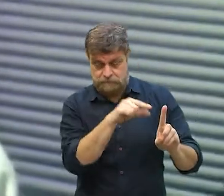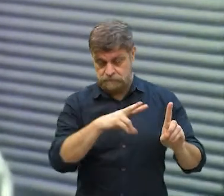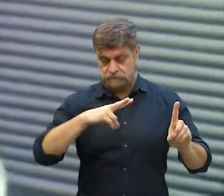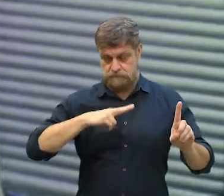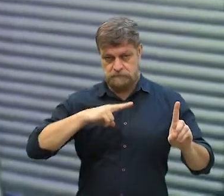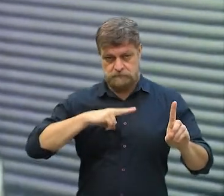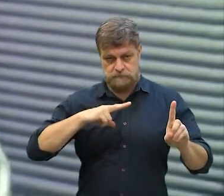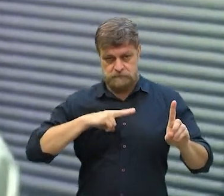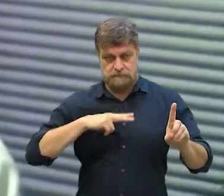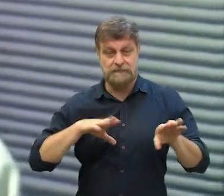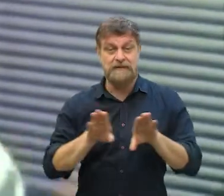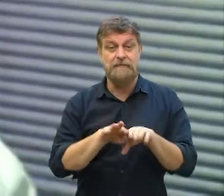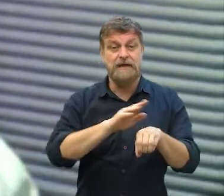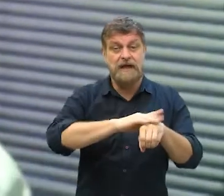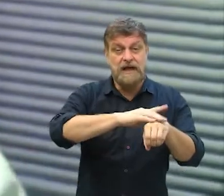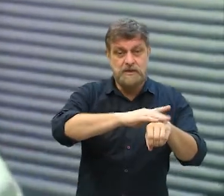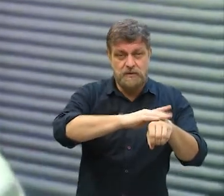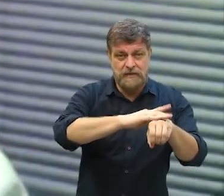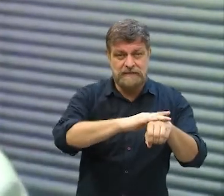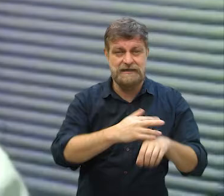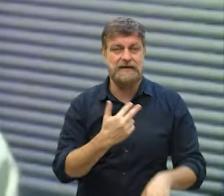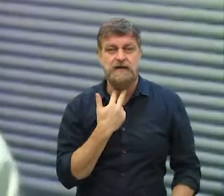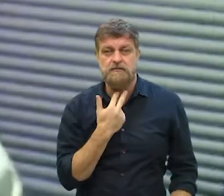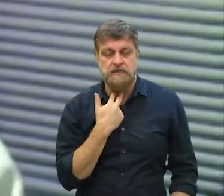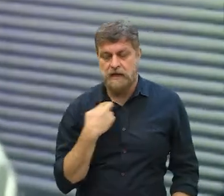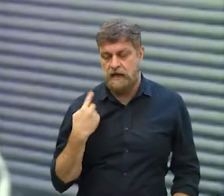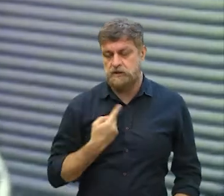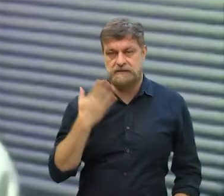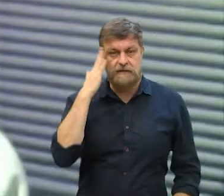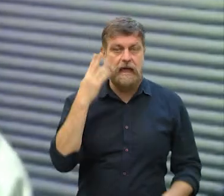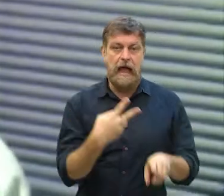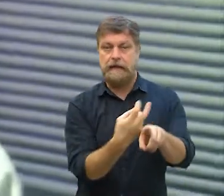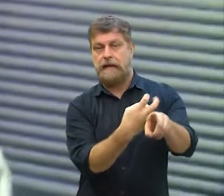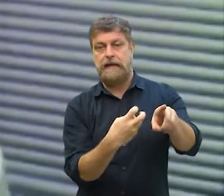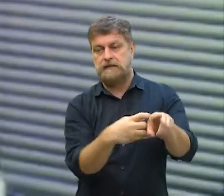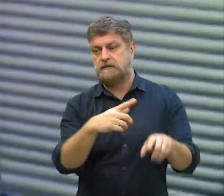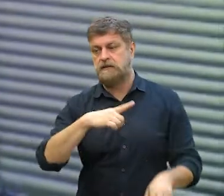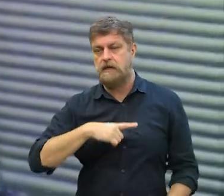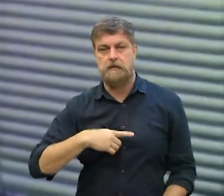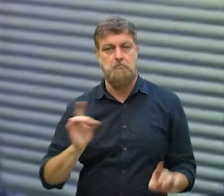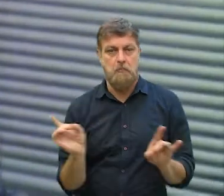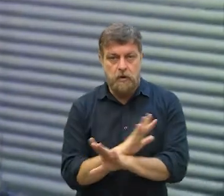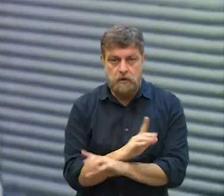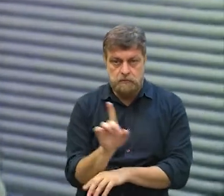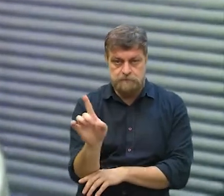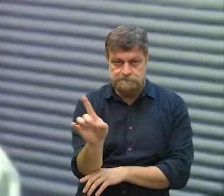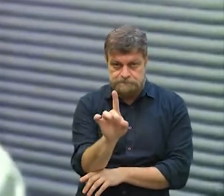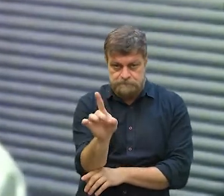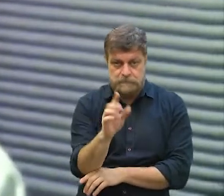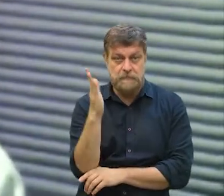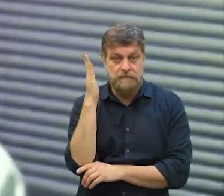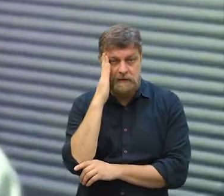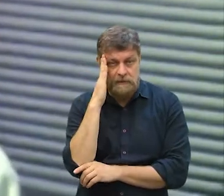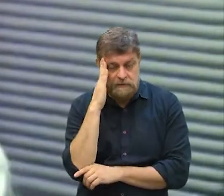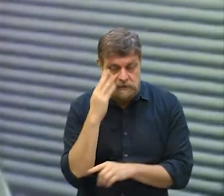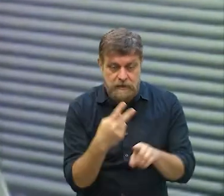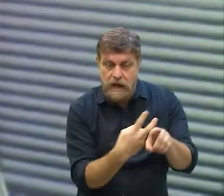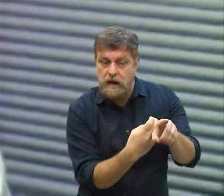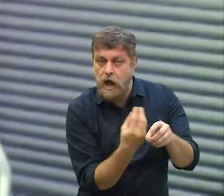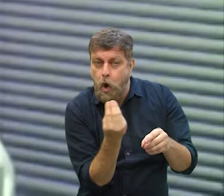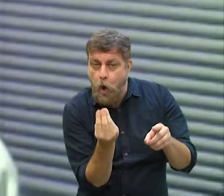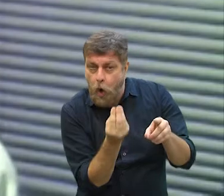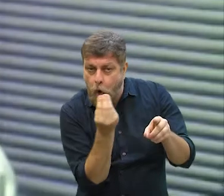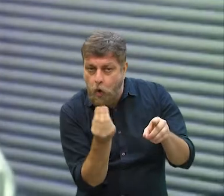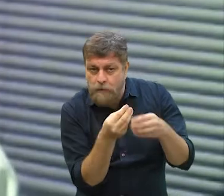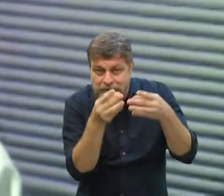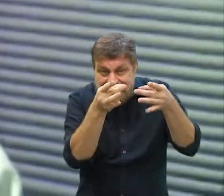o paciente, mas para a doença também. Porque não basta a gente saber que ele tem um câncer de próstata, a gente tem que saber o nome e o sobrenome